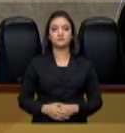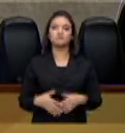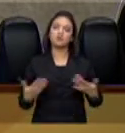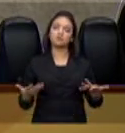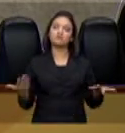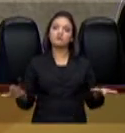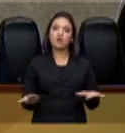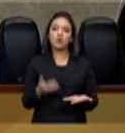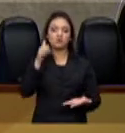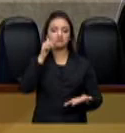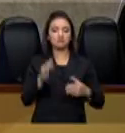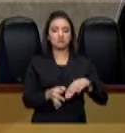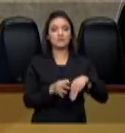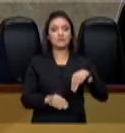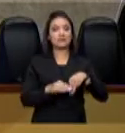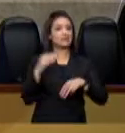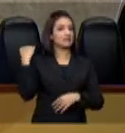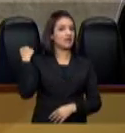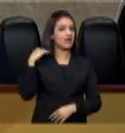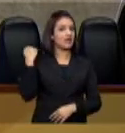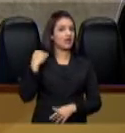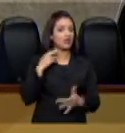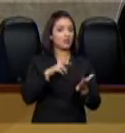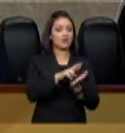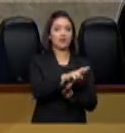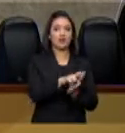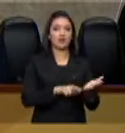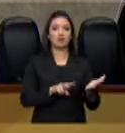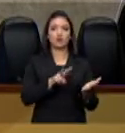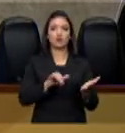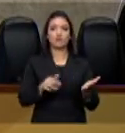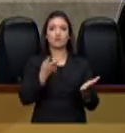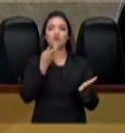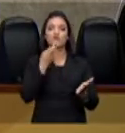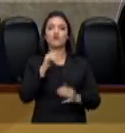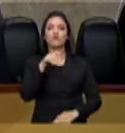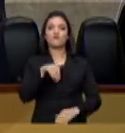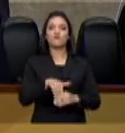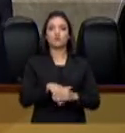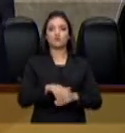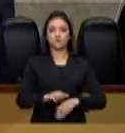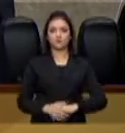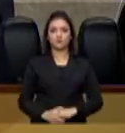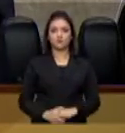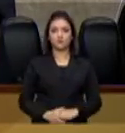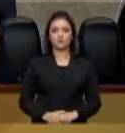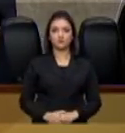Sua Excelência a ministra Carmen Lúcia, relatora, para o seu voto.